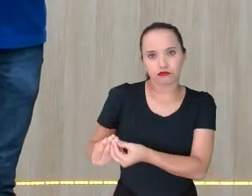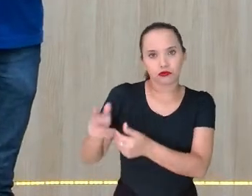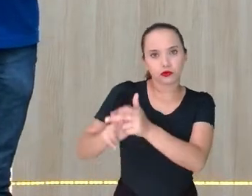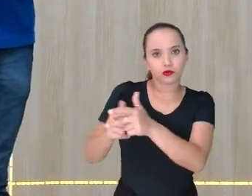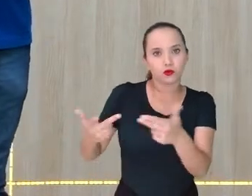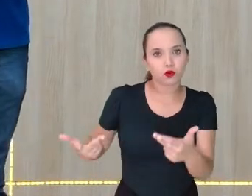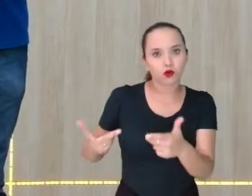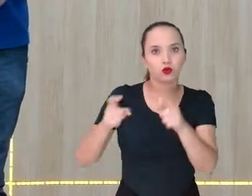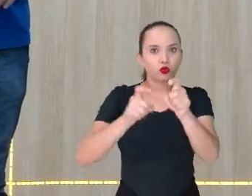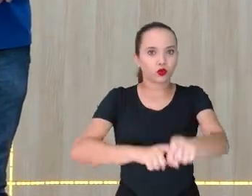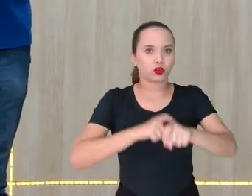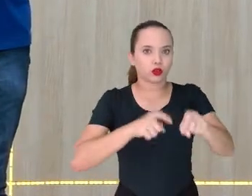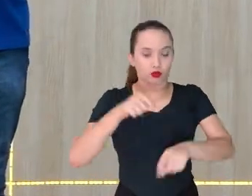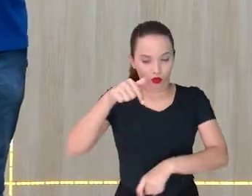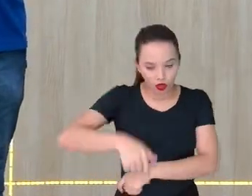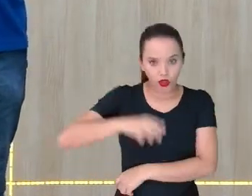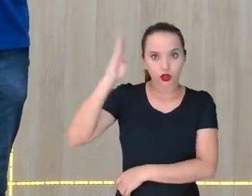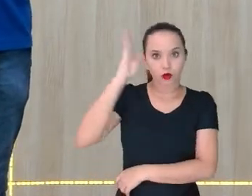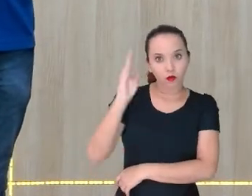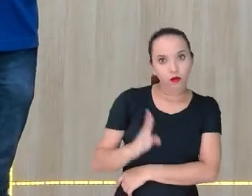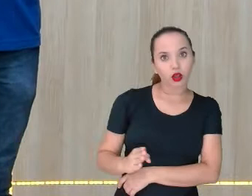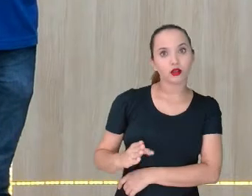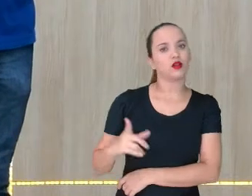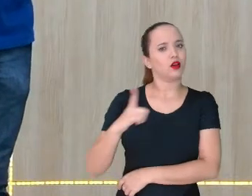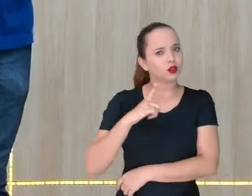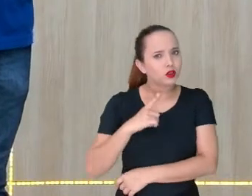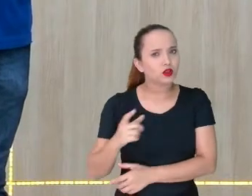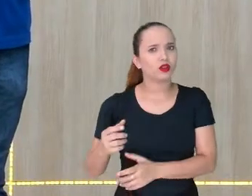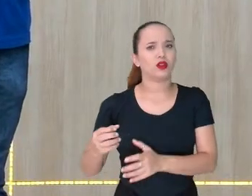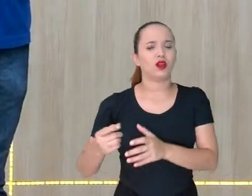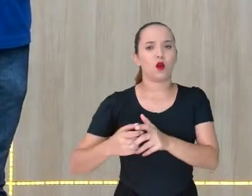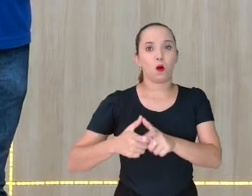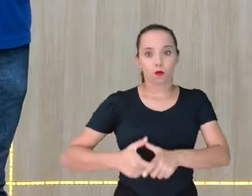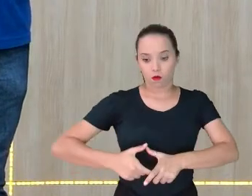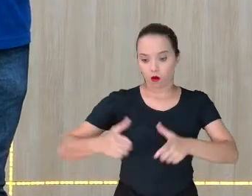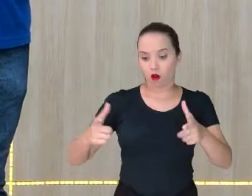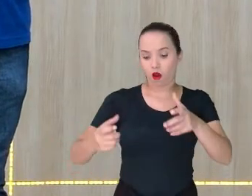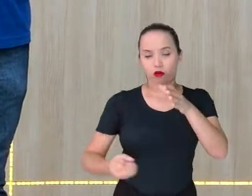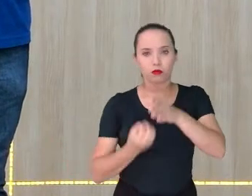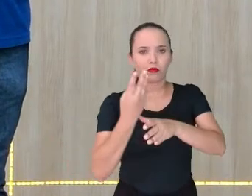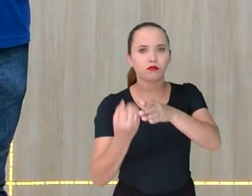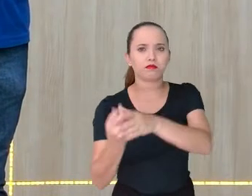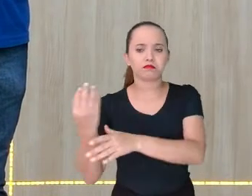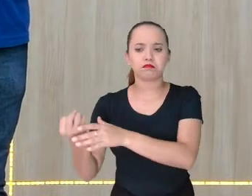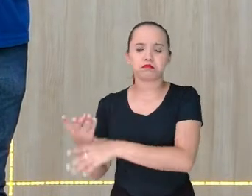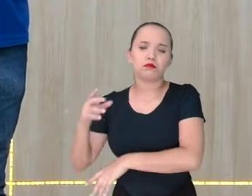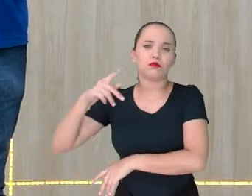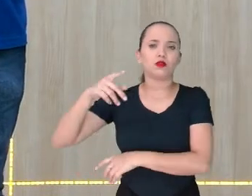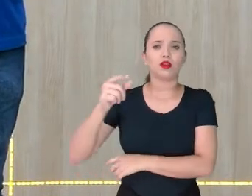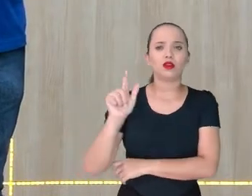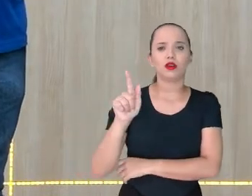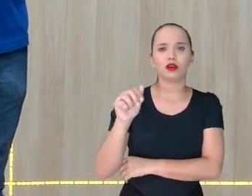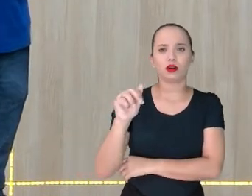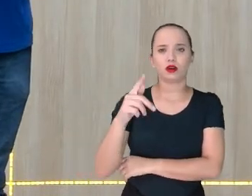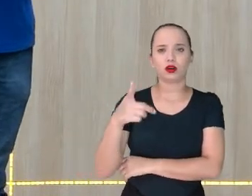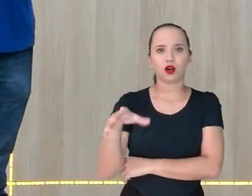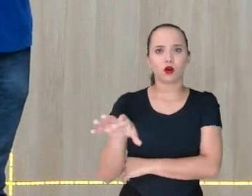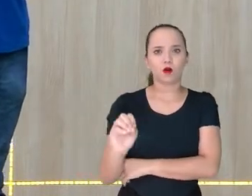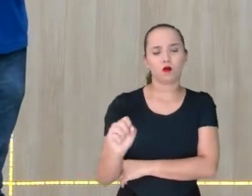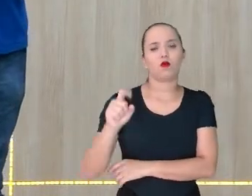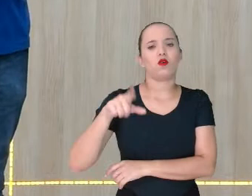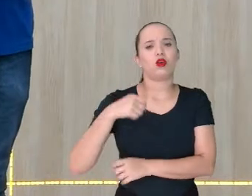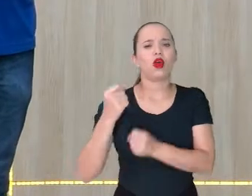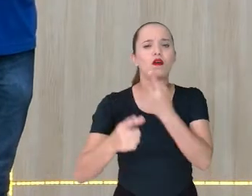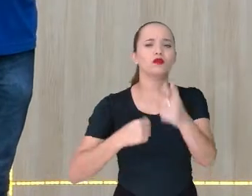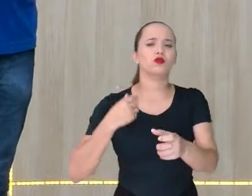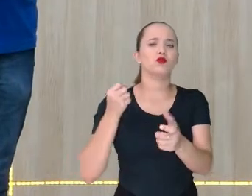produtos agrícolas. O Brasil é um dos maiores produtores de grãos, não é? E muitas vezes a gente está pagando caro por um produto como